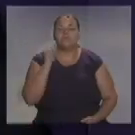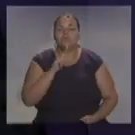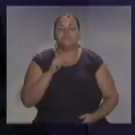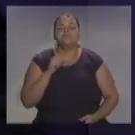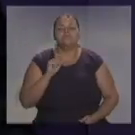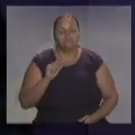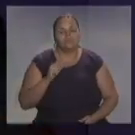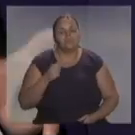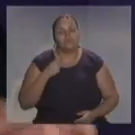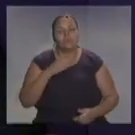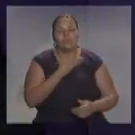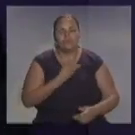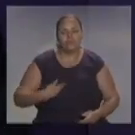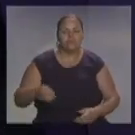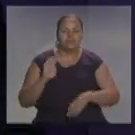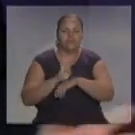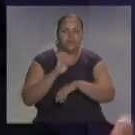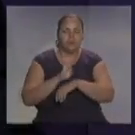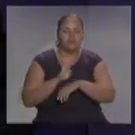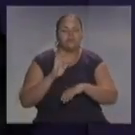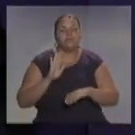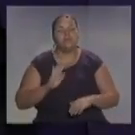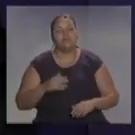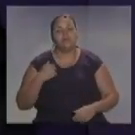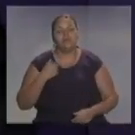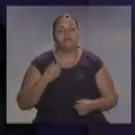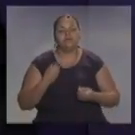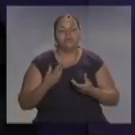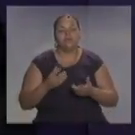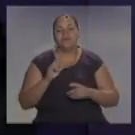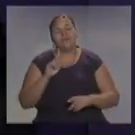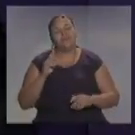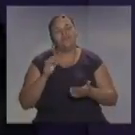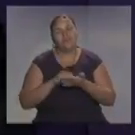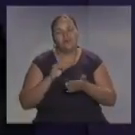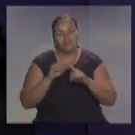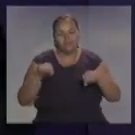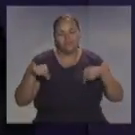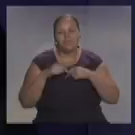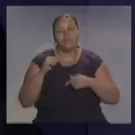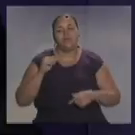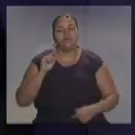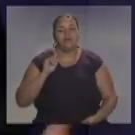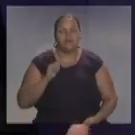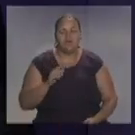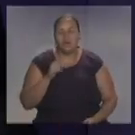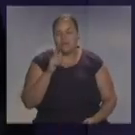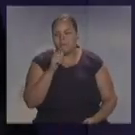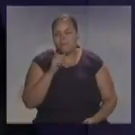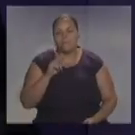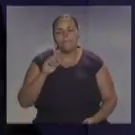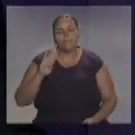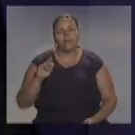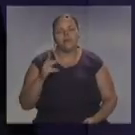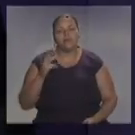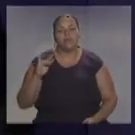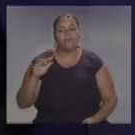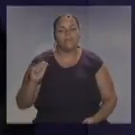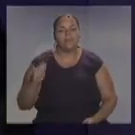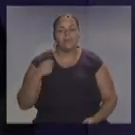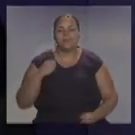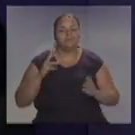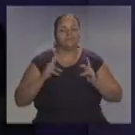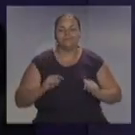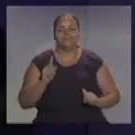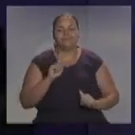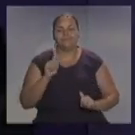que ficou. O governo do estado cumpriu essa parte, infelizmente não cumpriu a questão da despoluição da Baía de Guanabara, que foi uma lástima, uma grande oportunidade